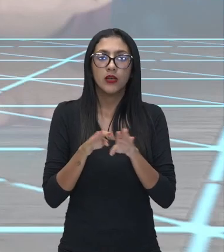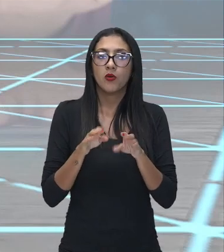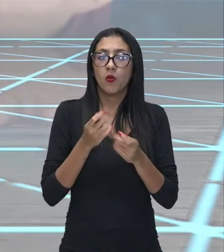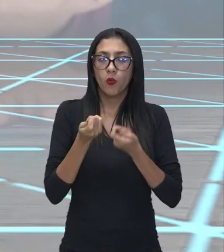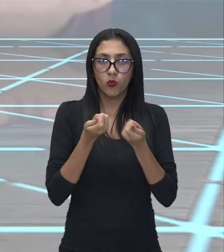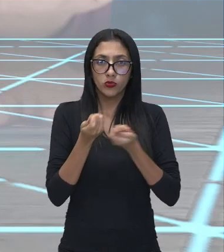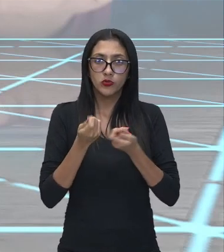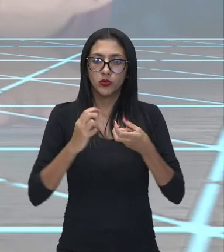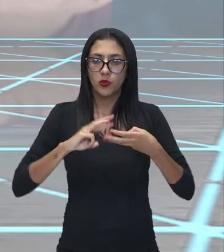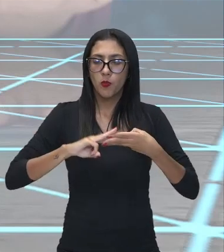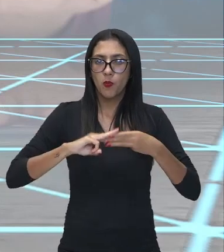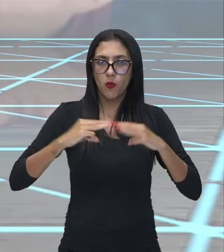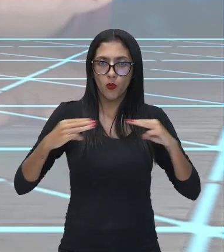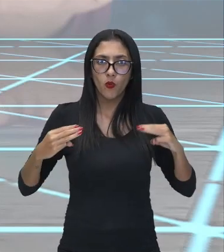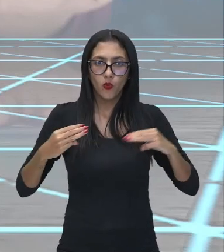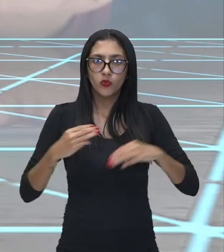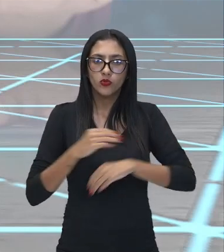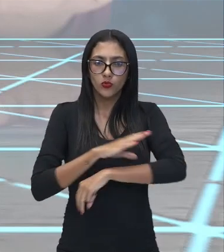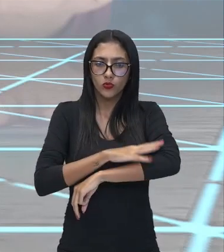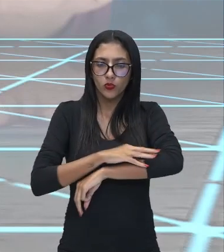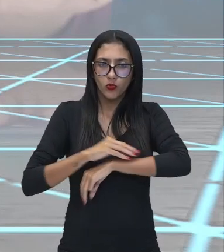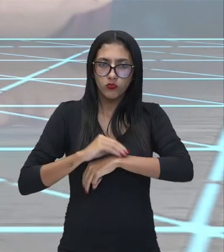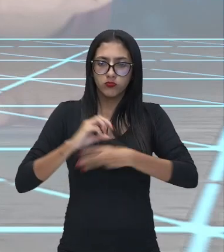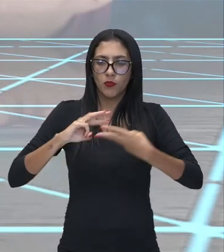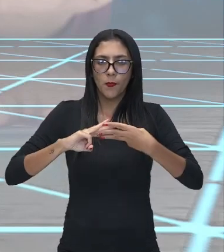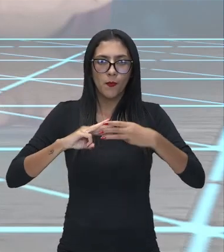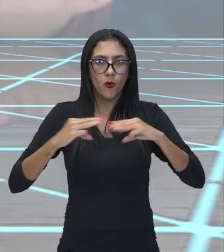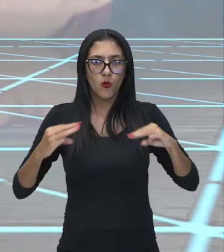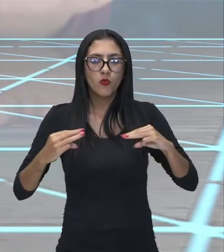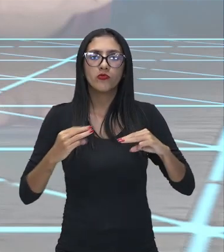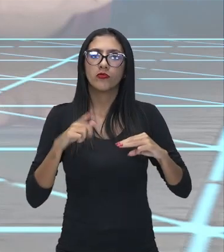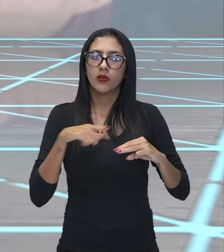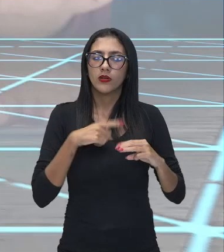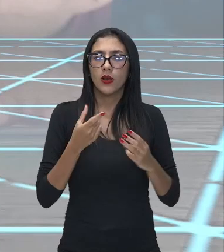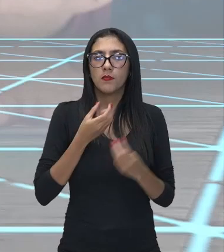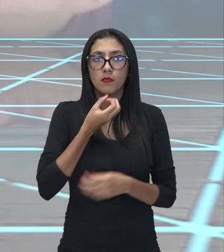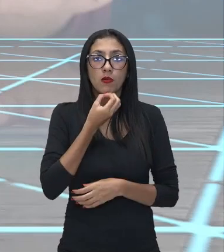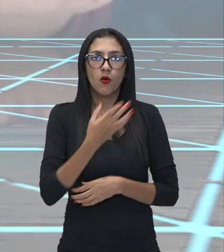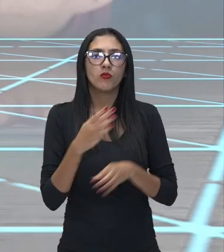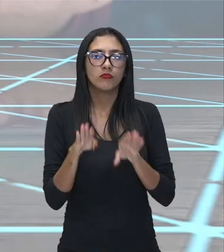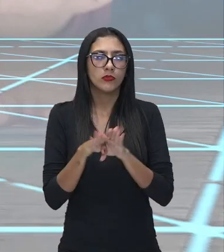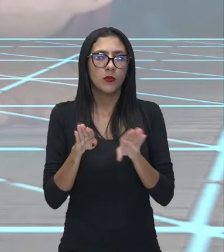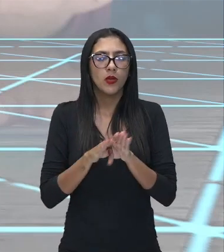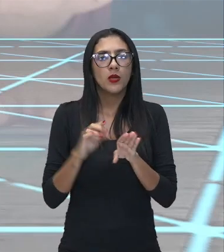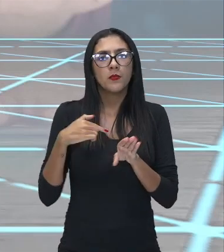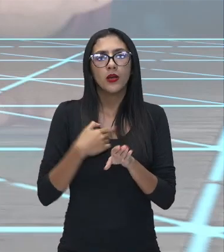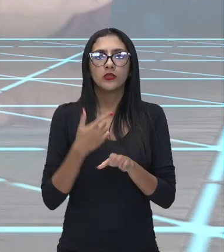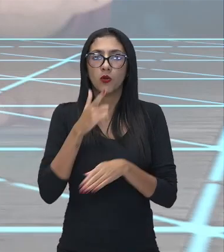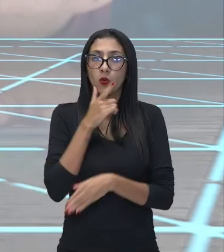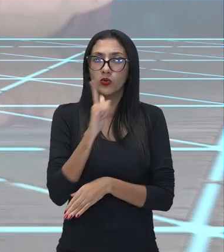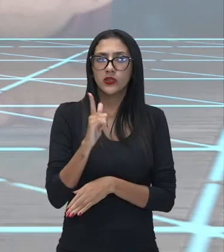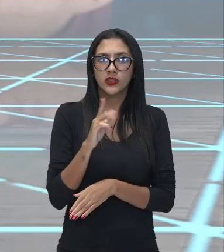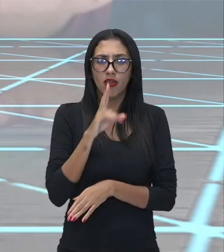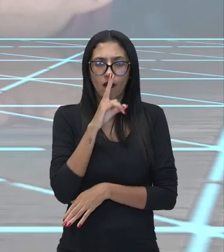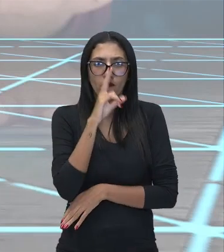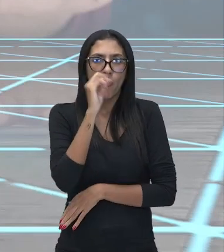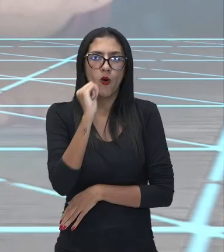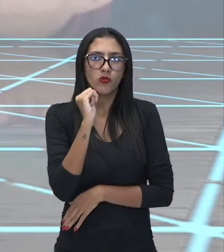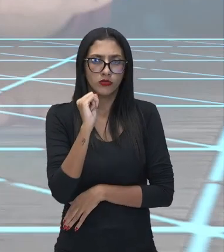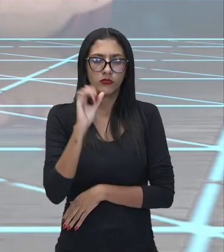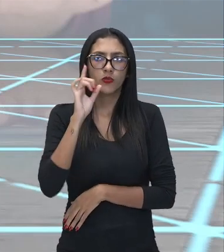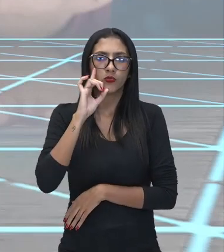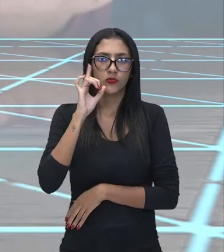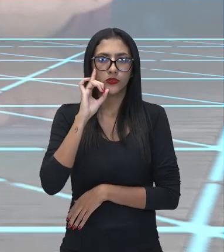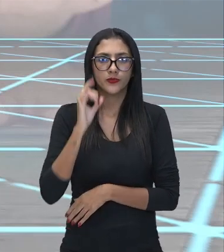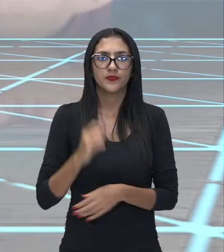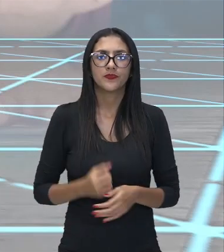que é super importante para nos manter ativos, para nos trazer ali disposição para as nossas tarefas diárias.